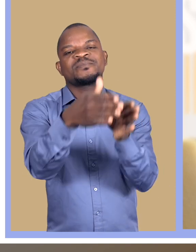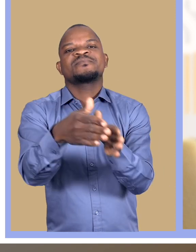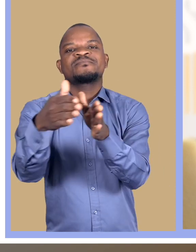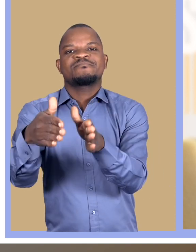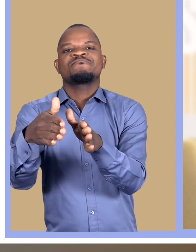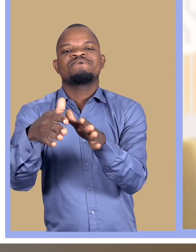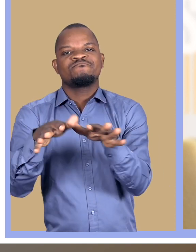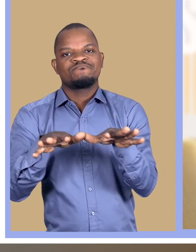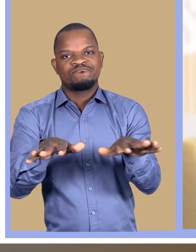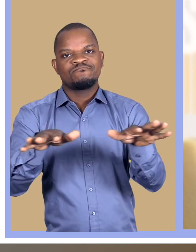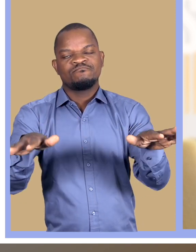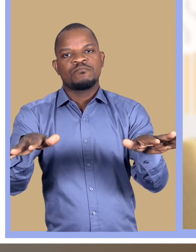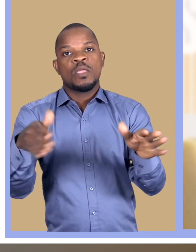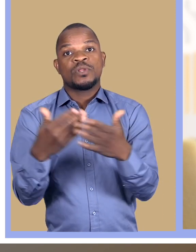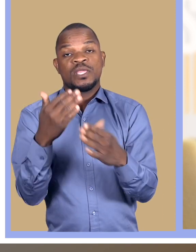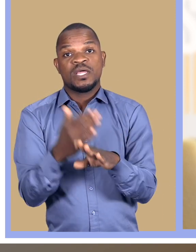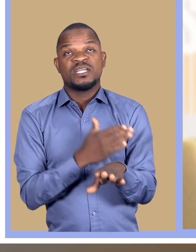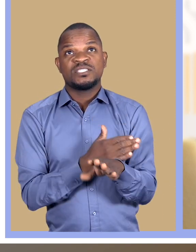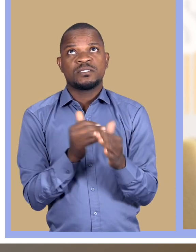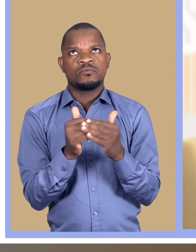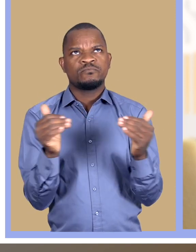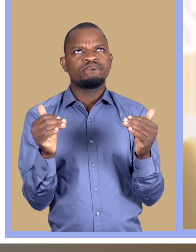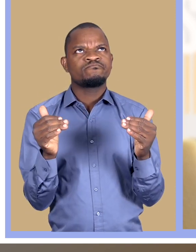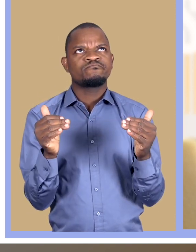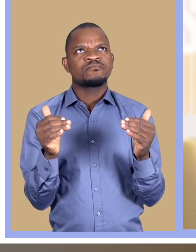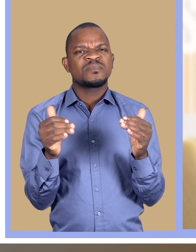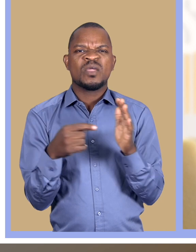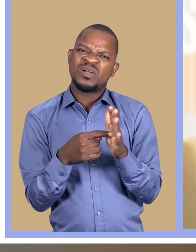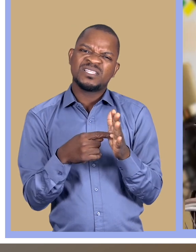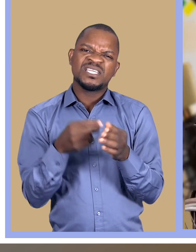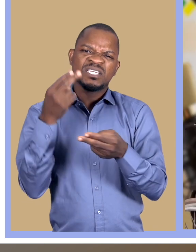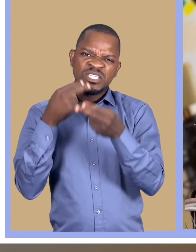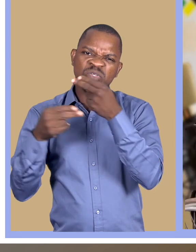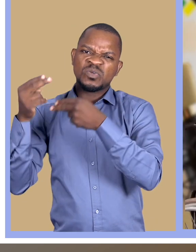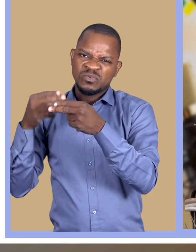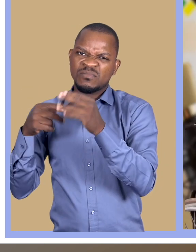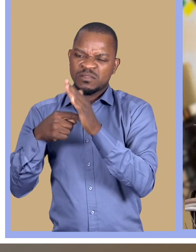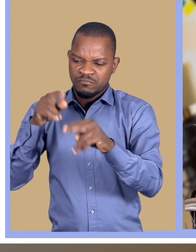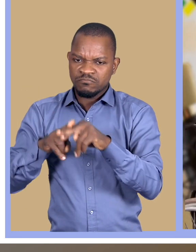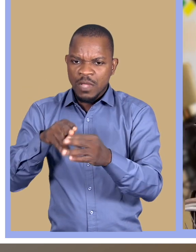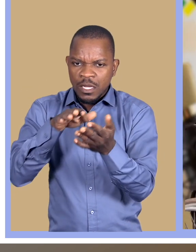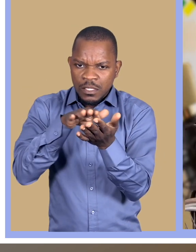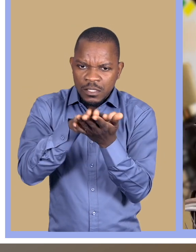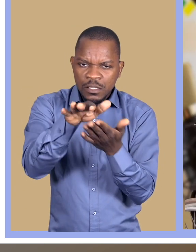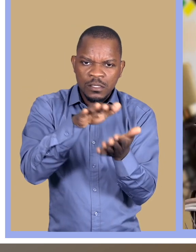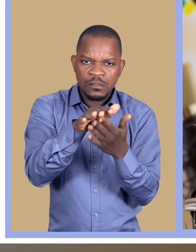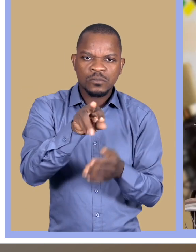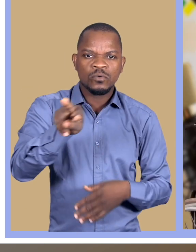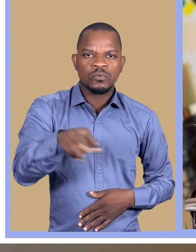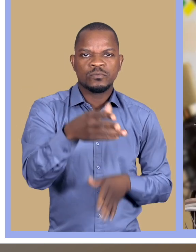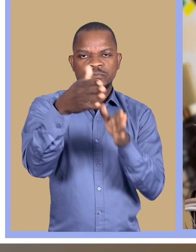neto. Eram aquelas que nós chamamos aqui no sul de Caringanas, que é debaixo da árvore, que nós aprendíamos muito